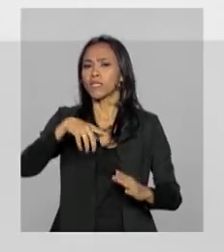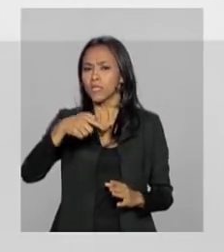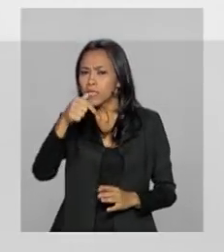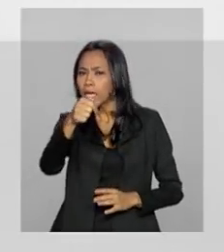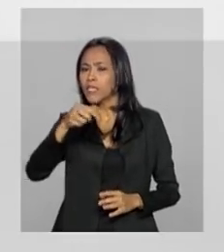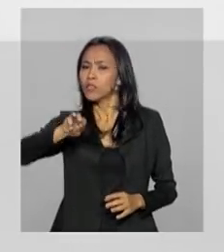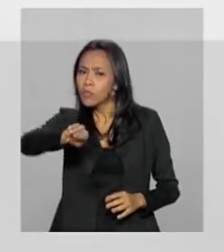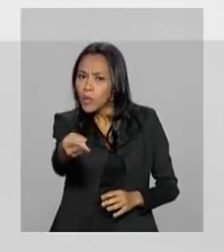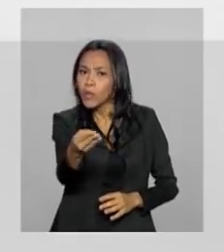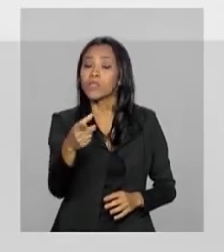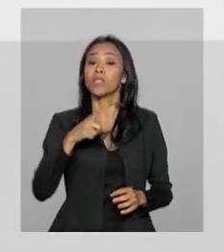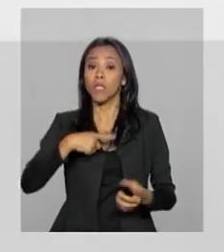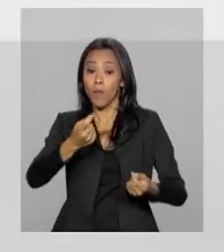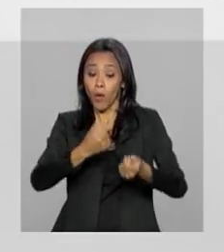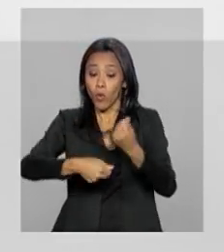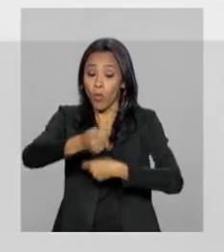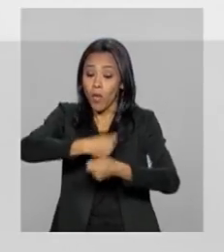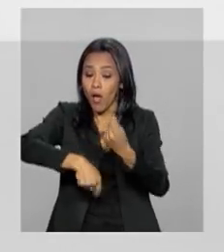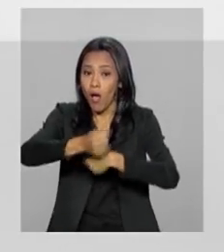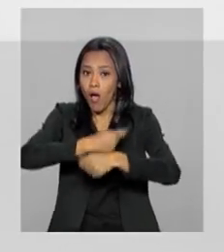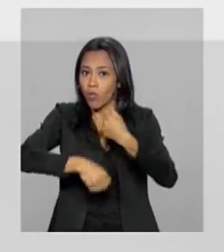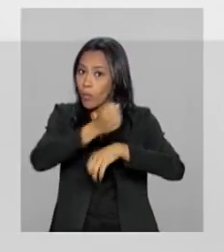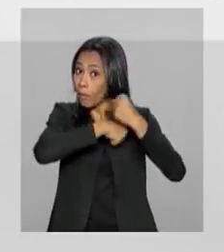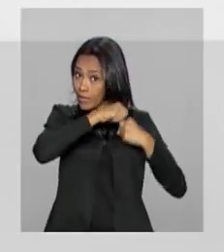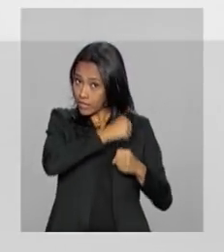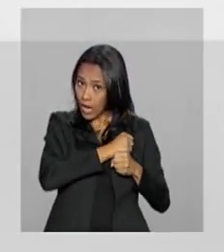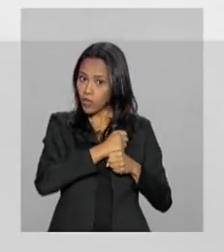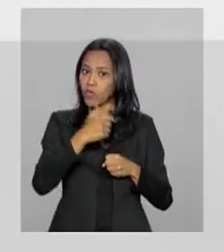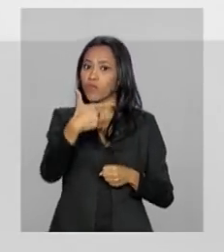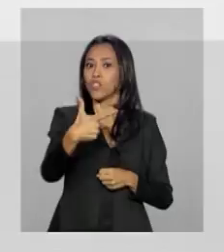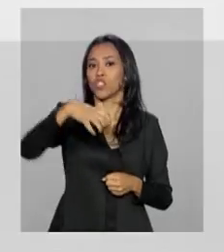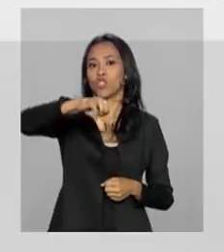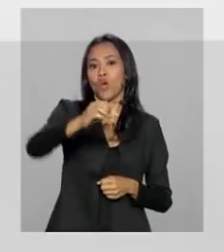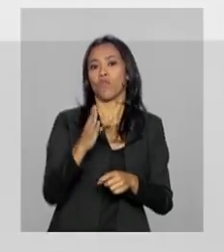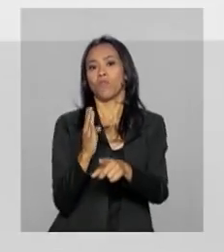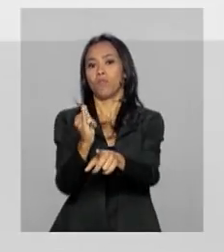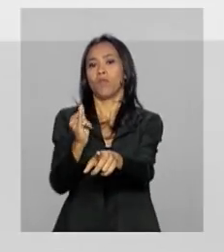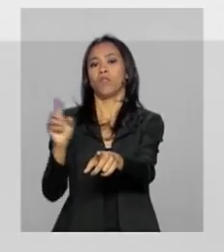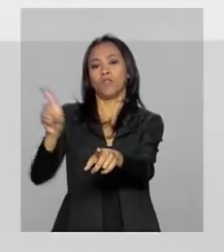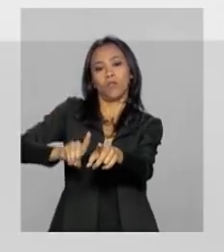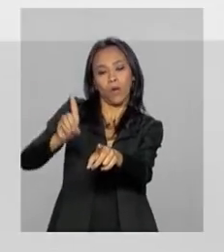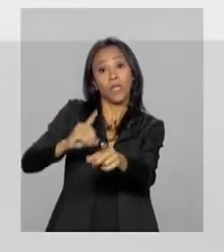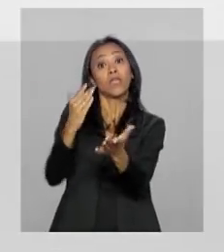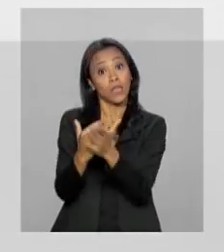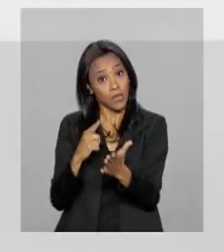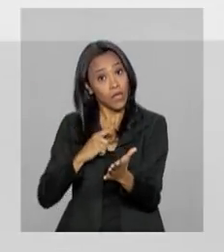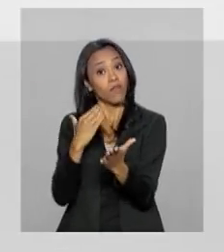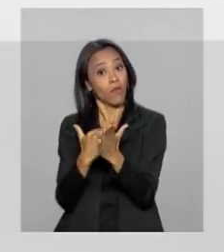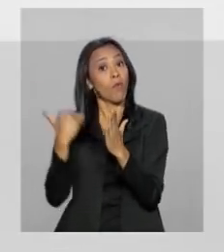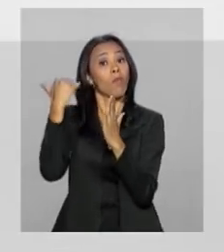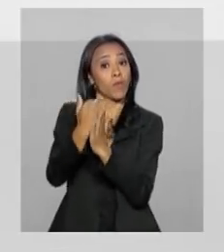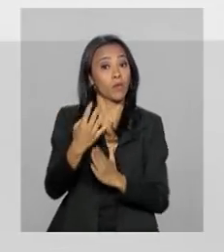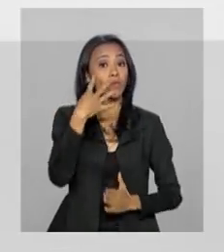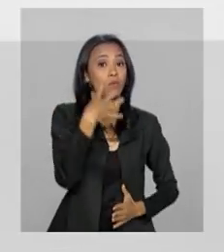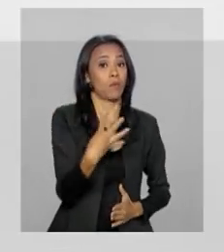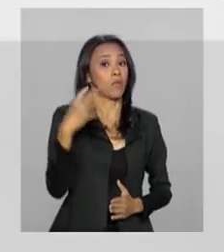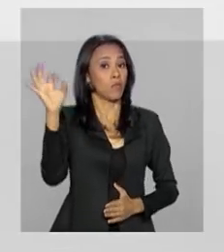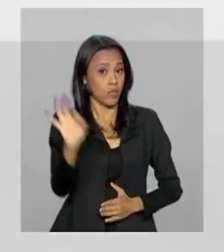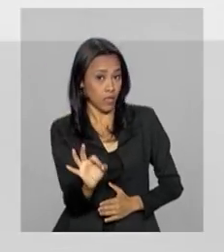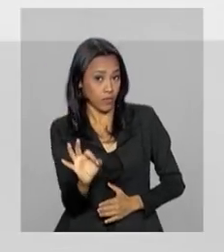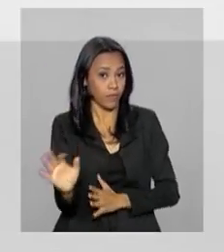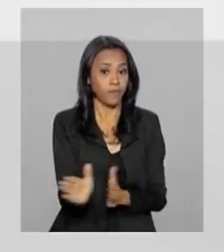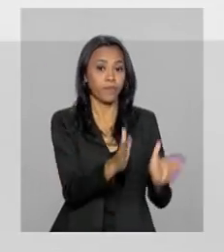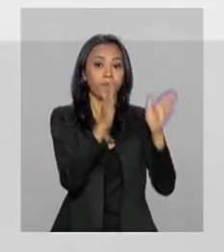e uma economia que movimentou no ano passado 29 Bilhões de Dólares com um crescimento de 4% a